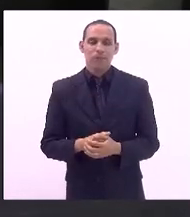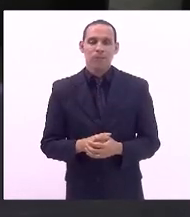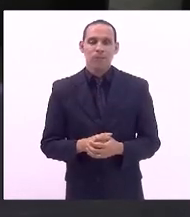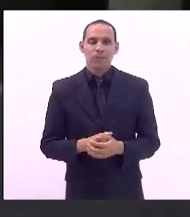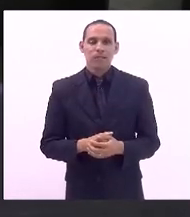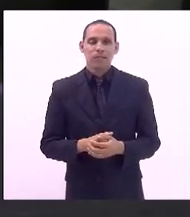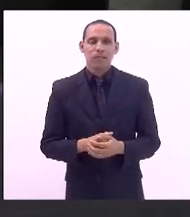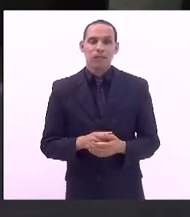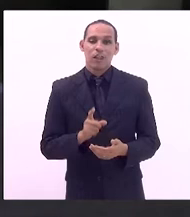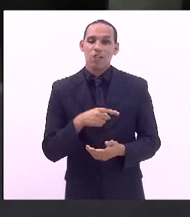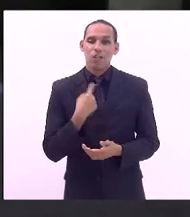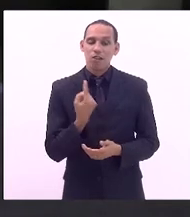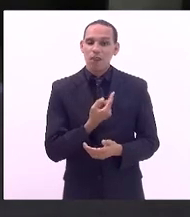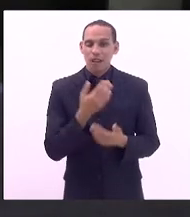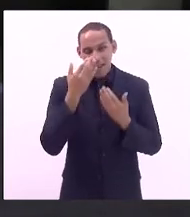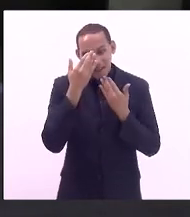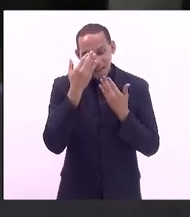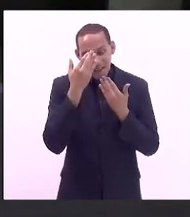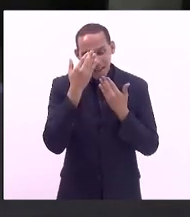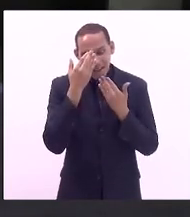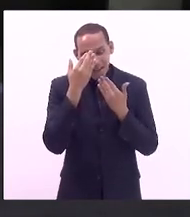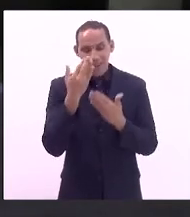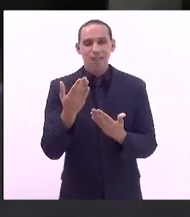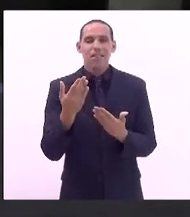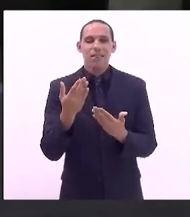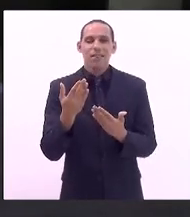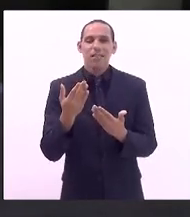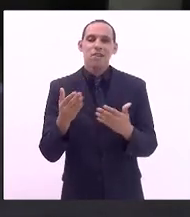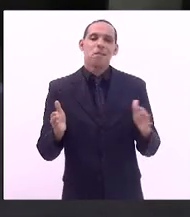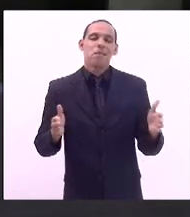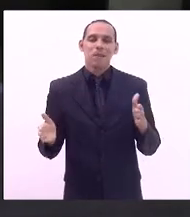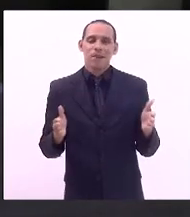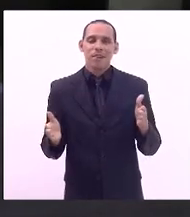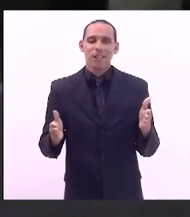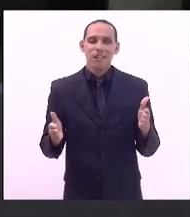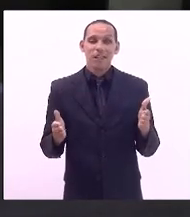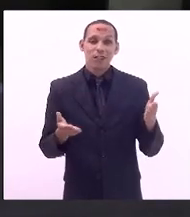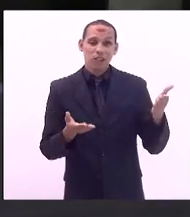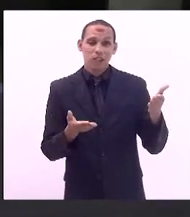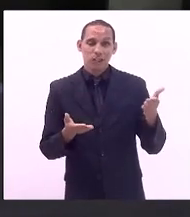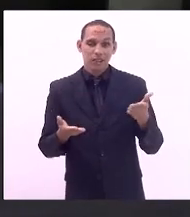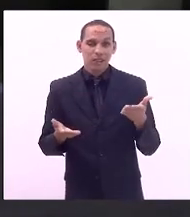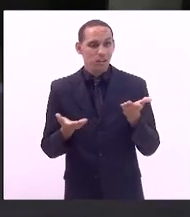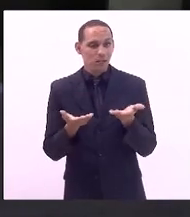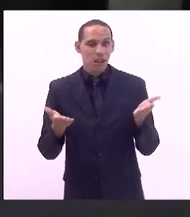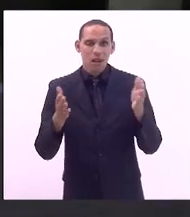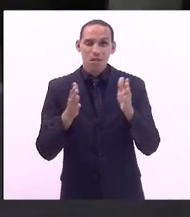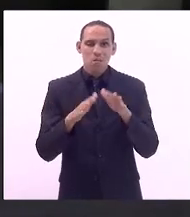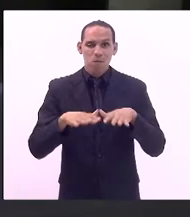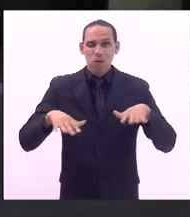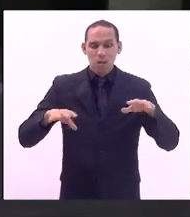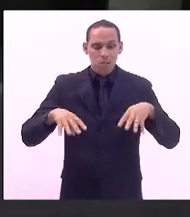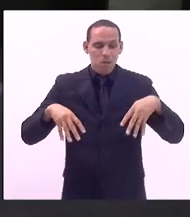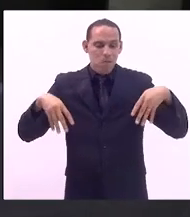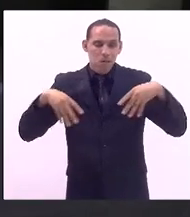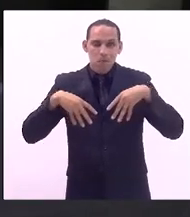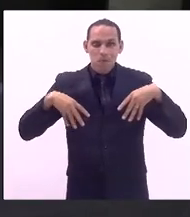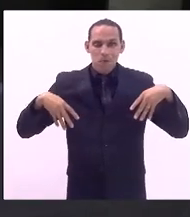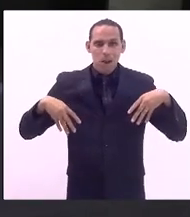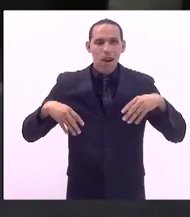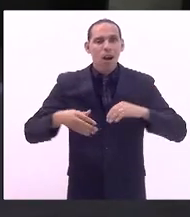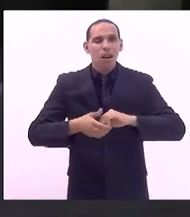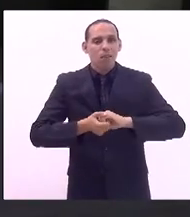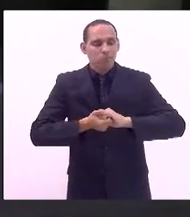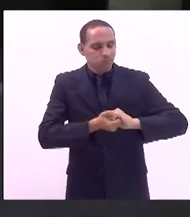a gente quer muito agradecer por este momento queria convidar todos e todas presentes Para darmos